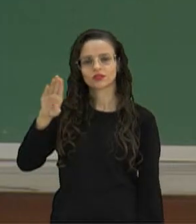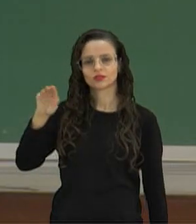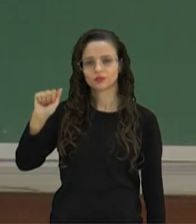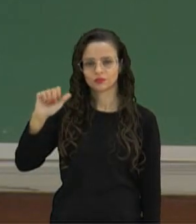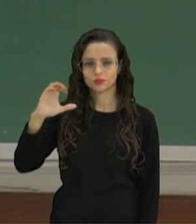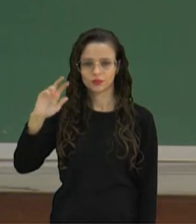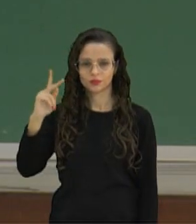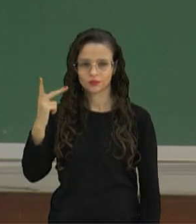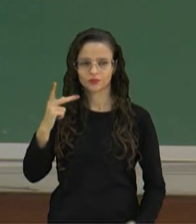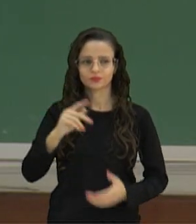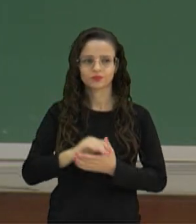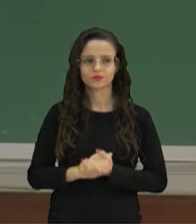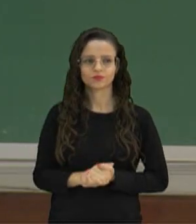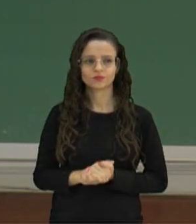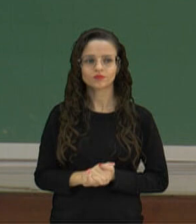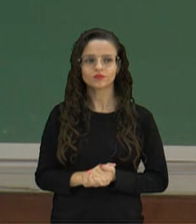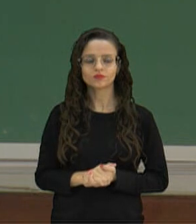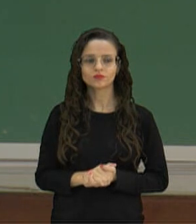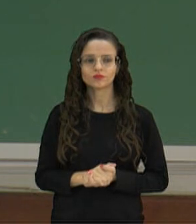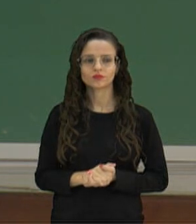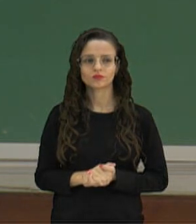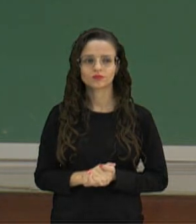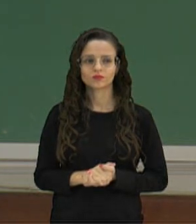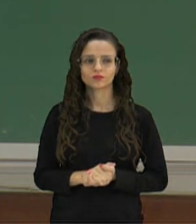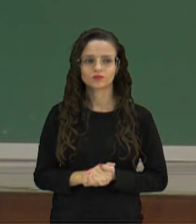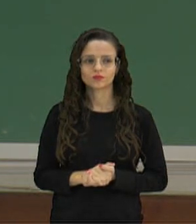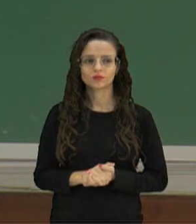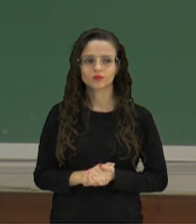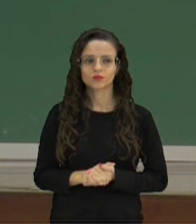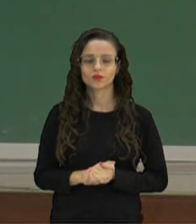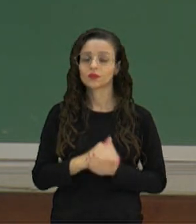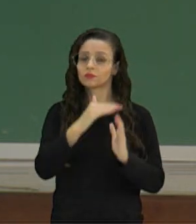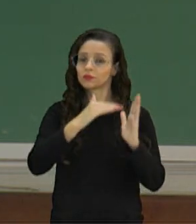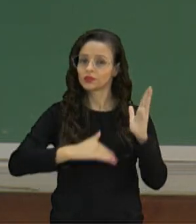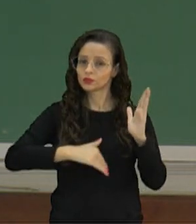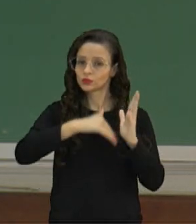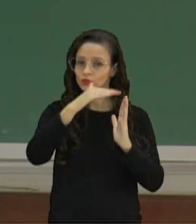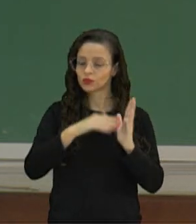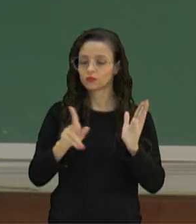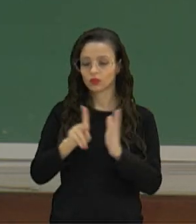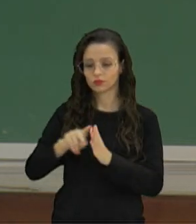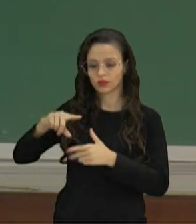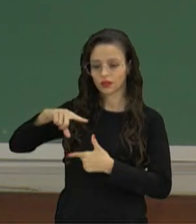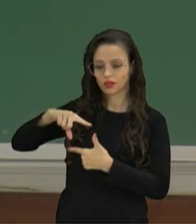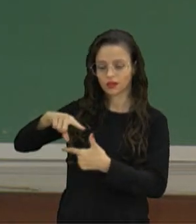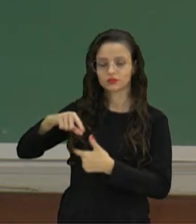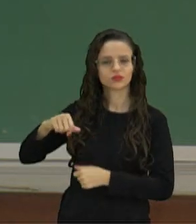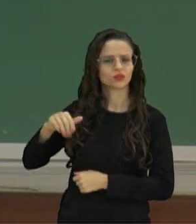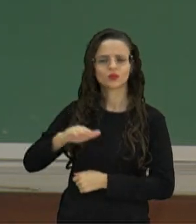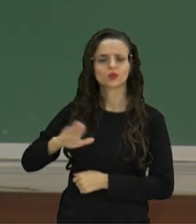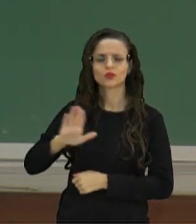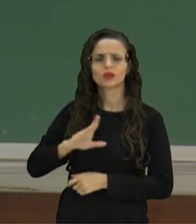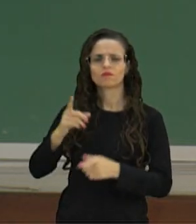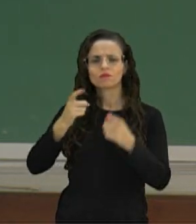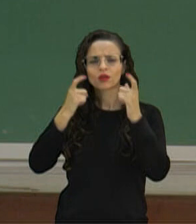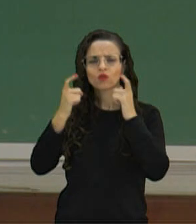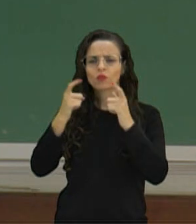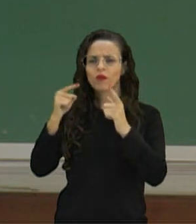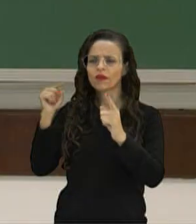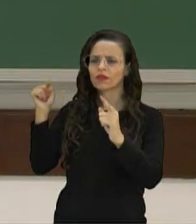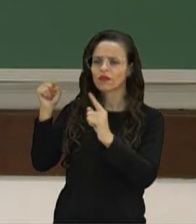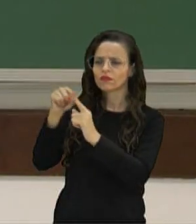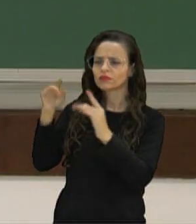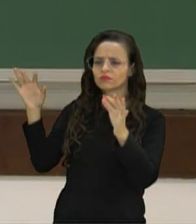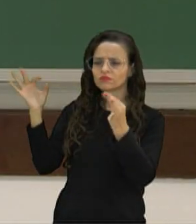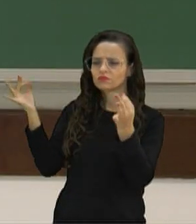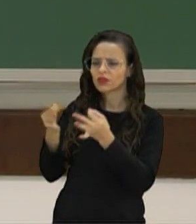Bach. E as pinturas classicistas, elas não estão preocupadas em retratar o ideal, uma